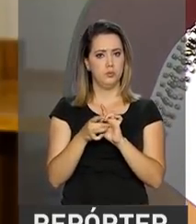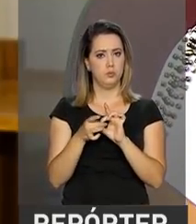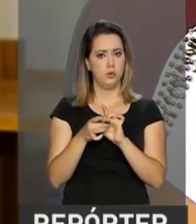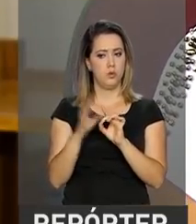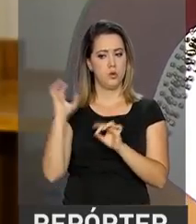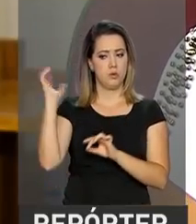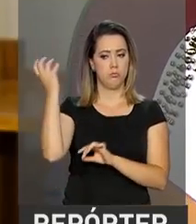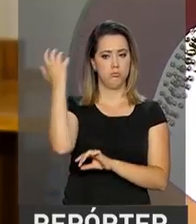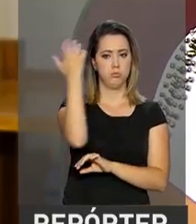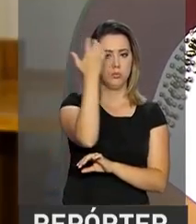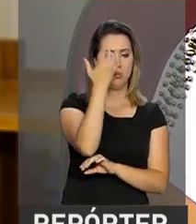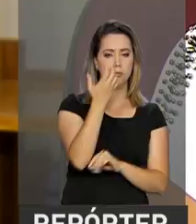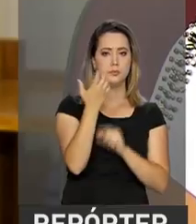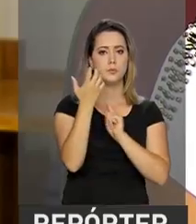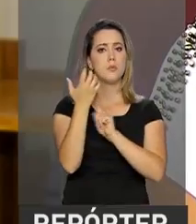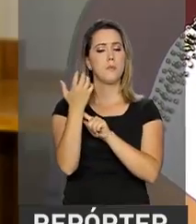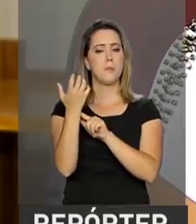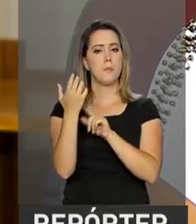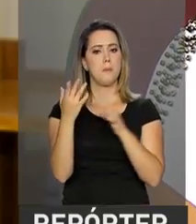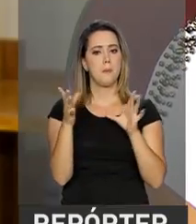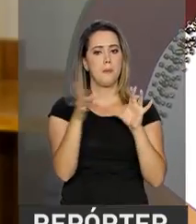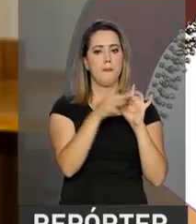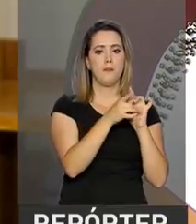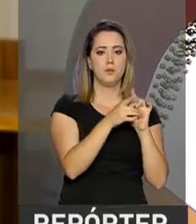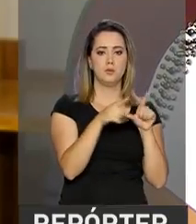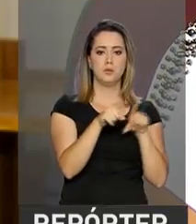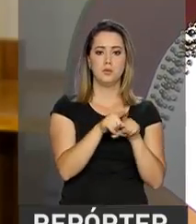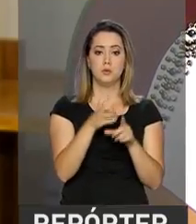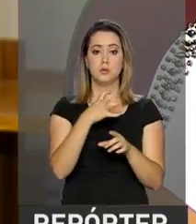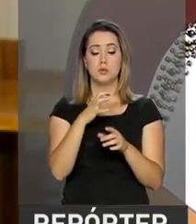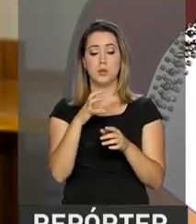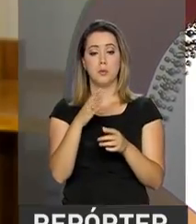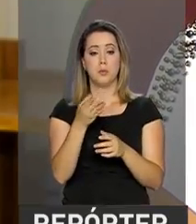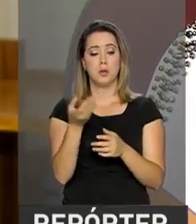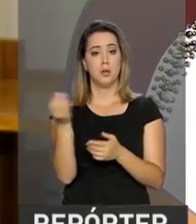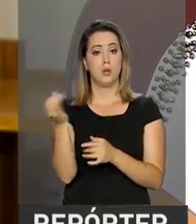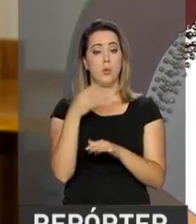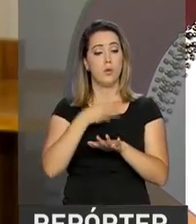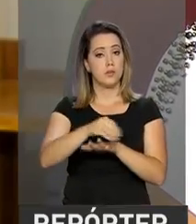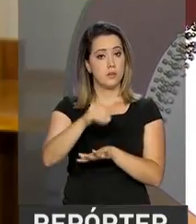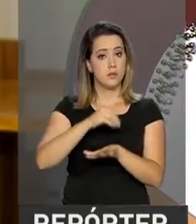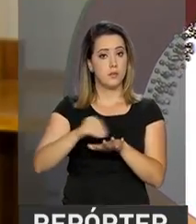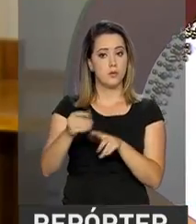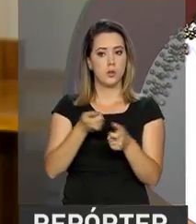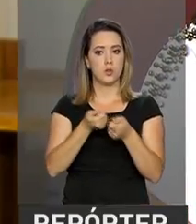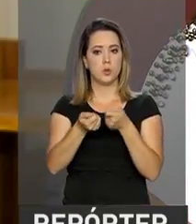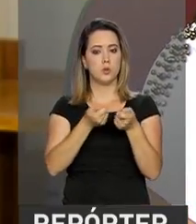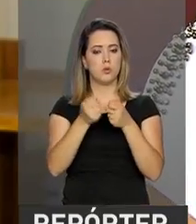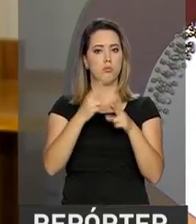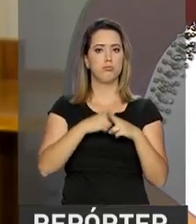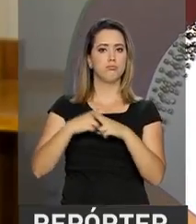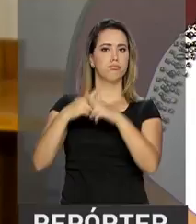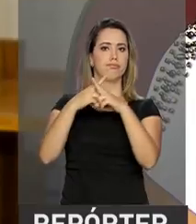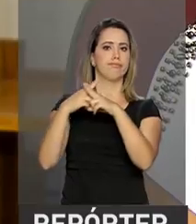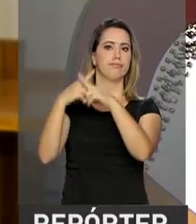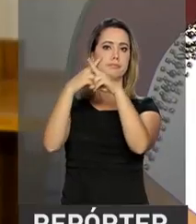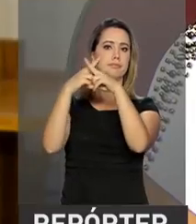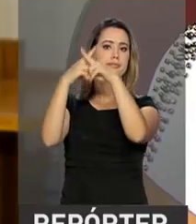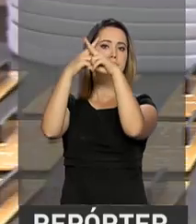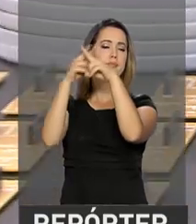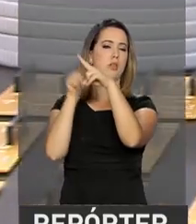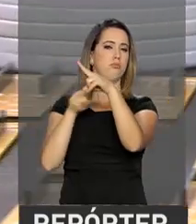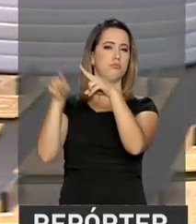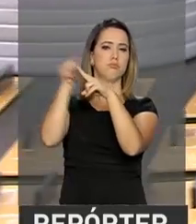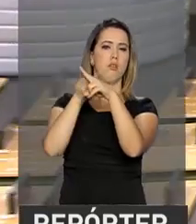meio ambiente ambiental esses dados também são utilizados para calibrar a satélites que estão em obras